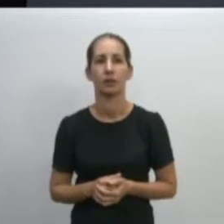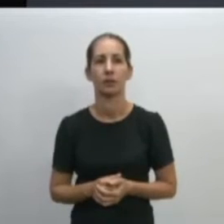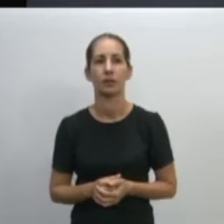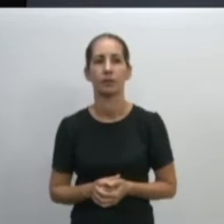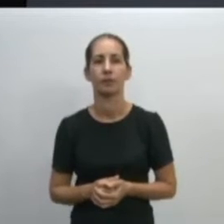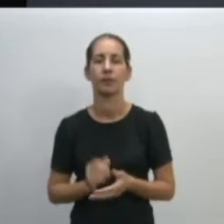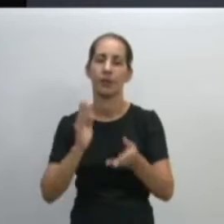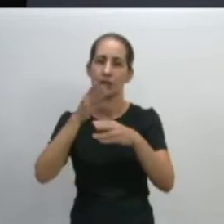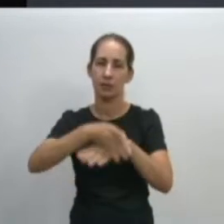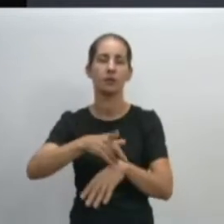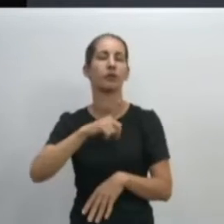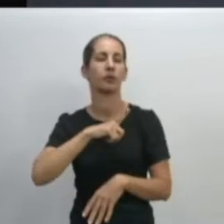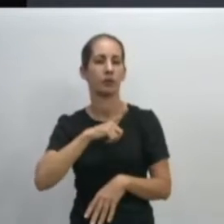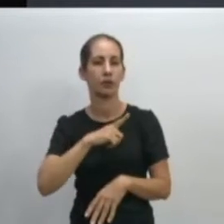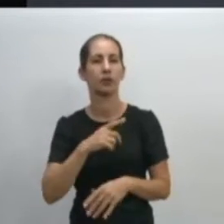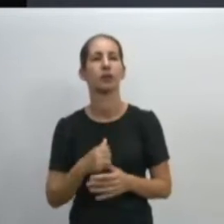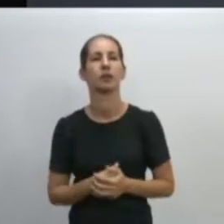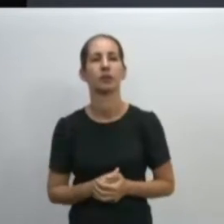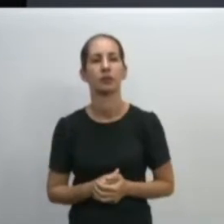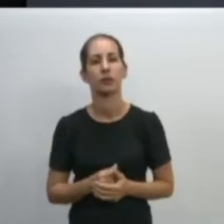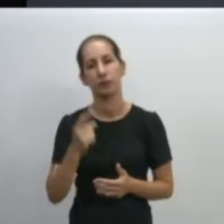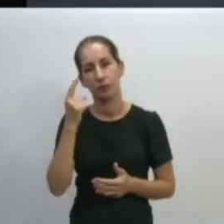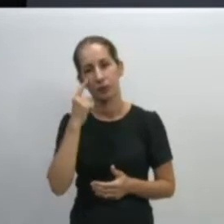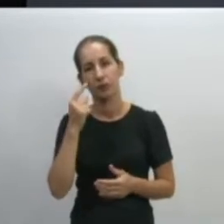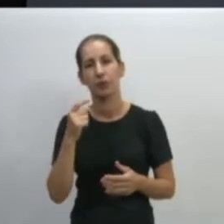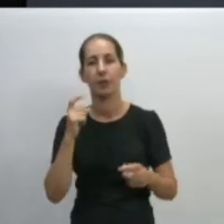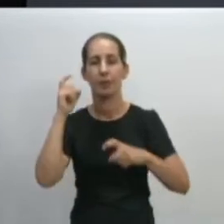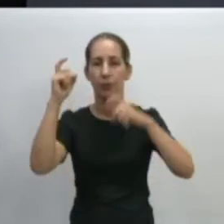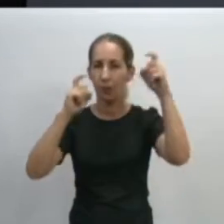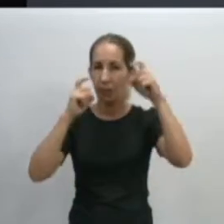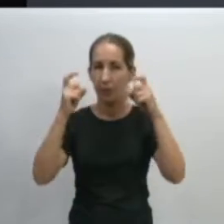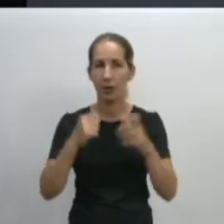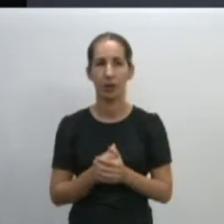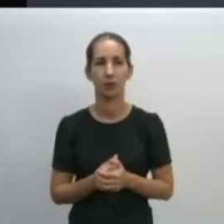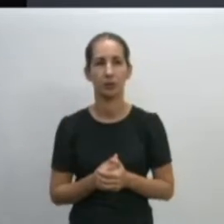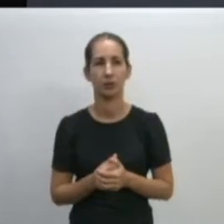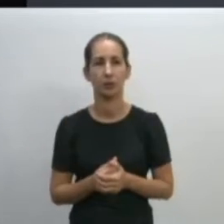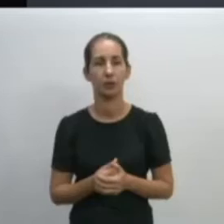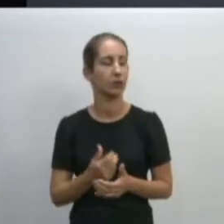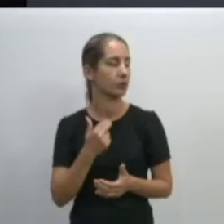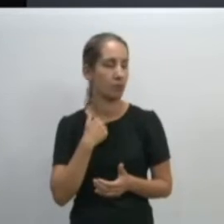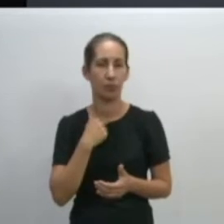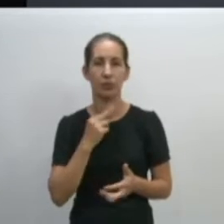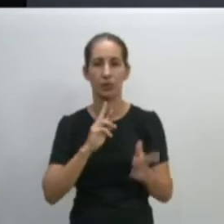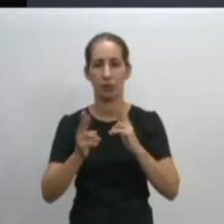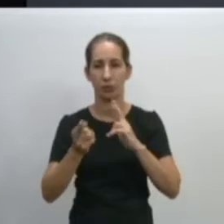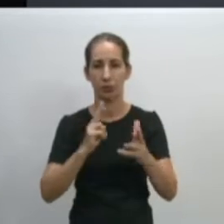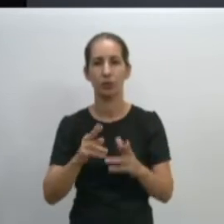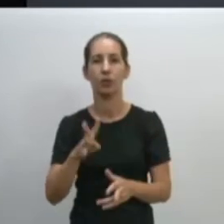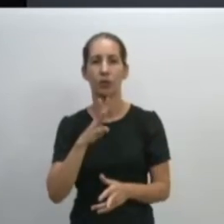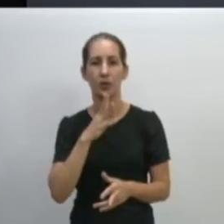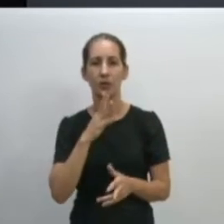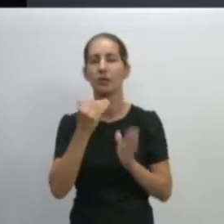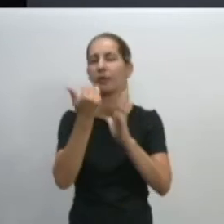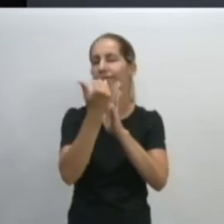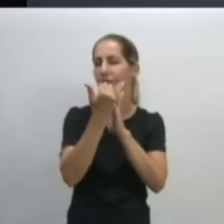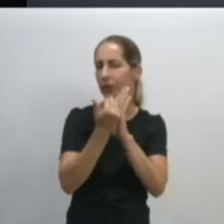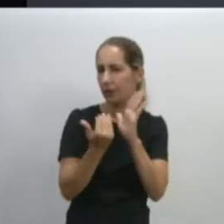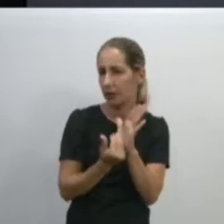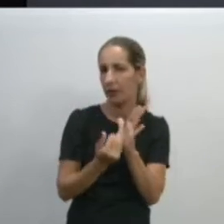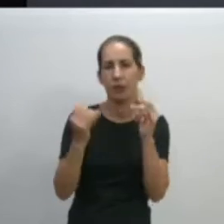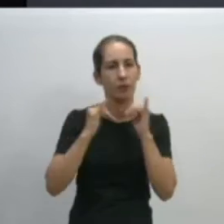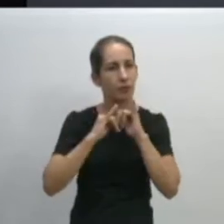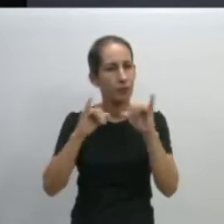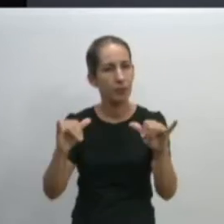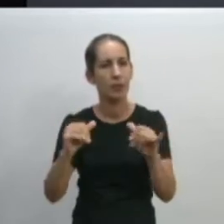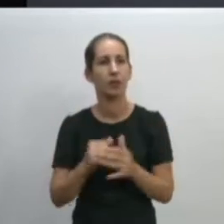extremamente acessível, atenciosa, ficou preocupada por não ter participado da reunião e queria ter conhecimento dos detalhes. Eu informei